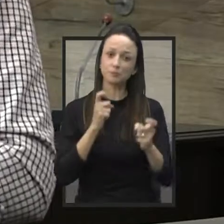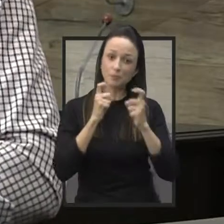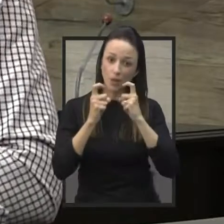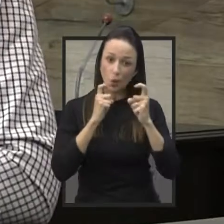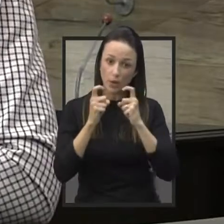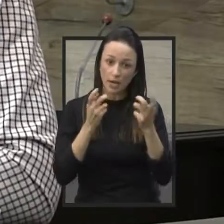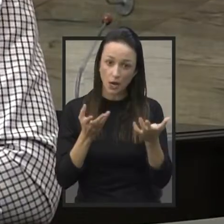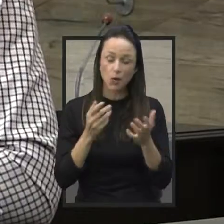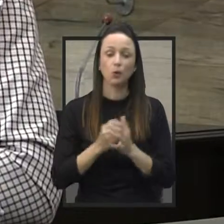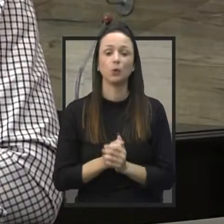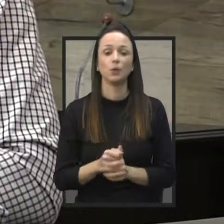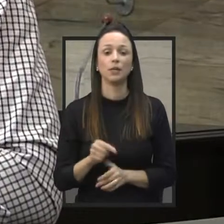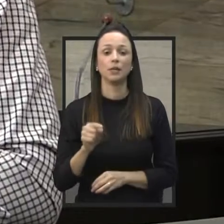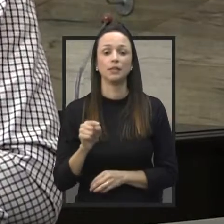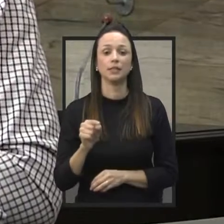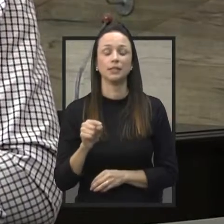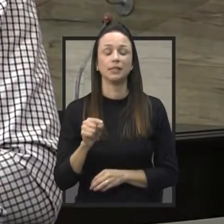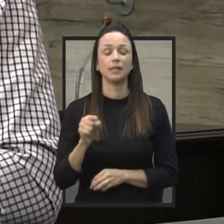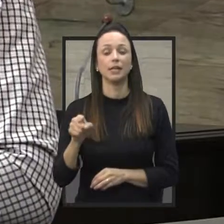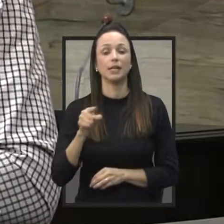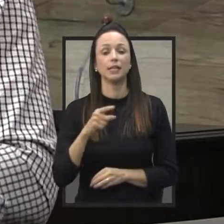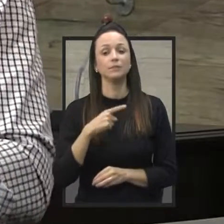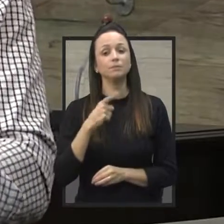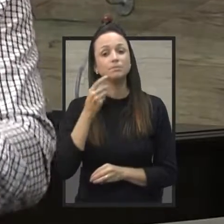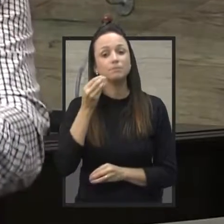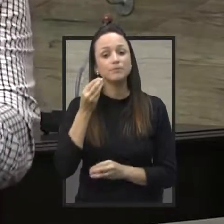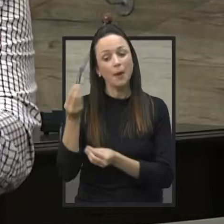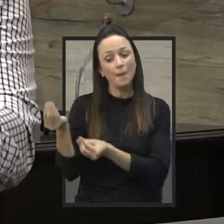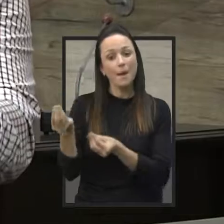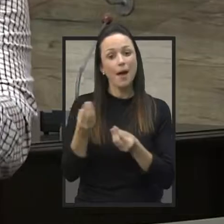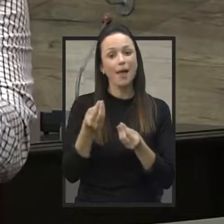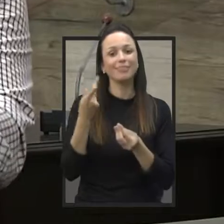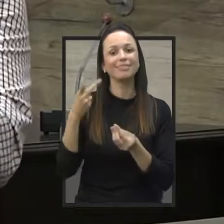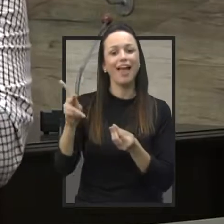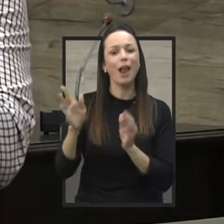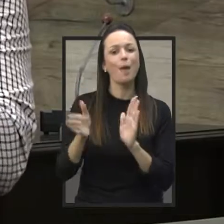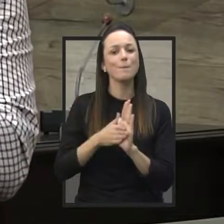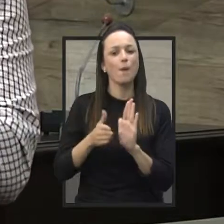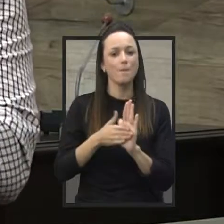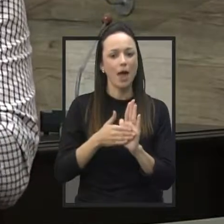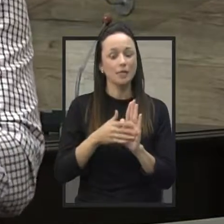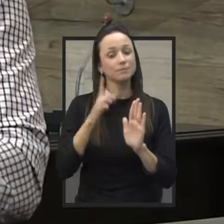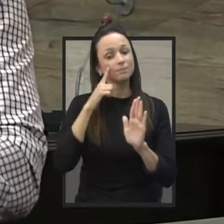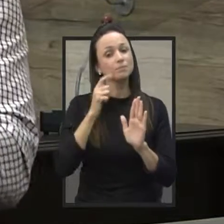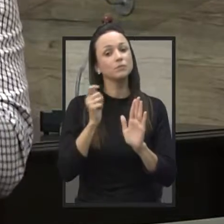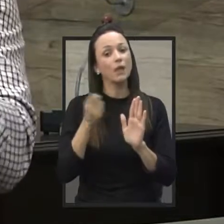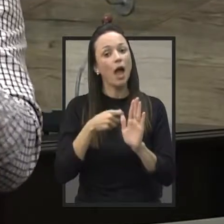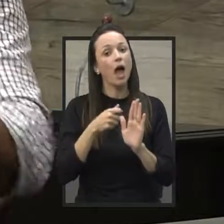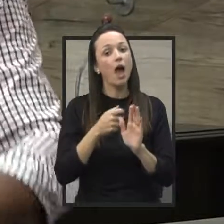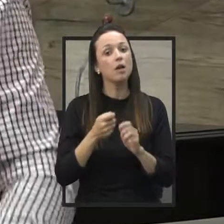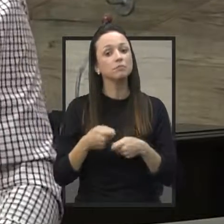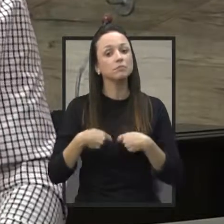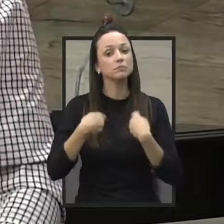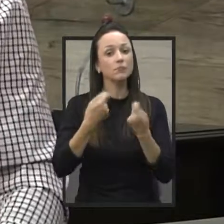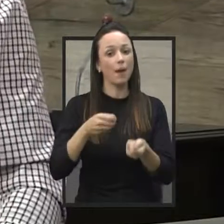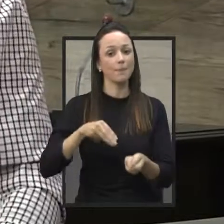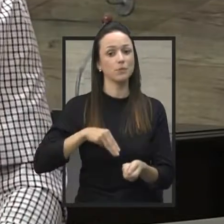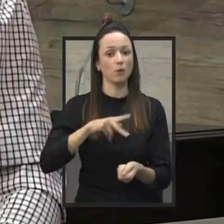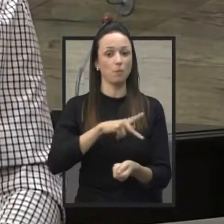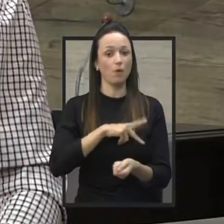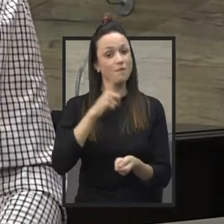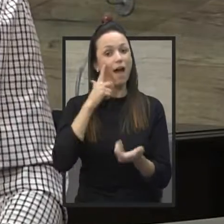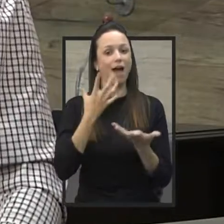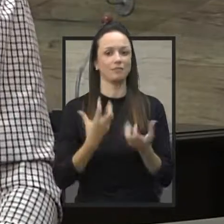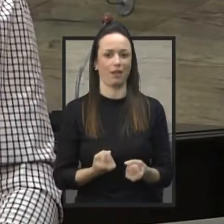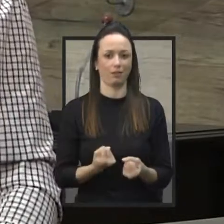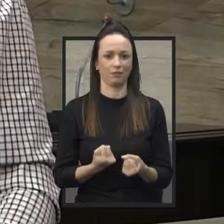reunião, que a gente ia trazer deles uma proposta que fosse possível encaminhar ao Ministério Público para que ele aceitasse.